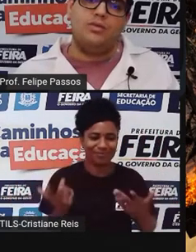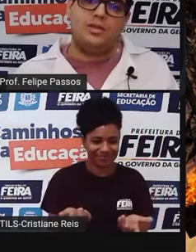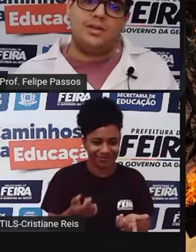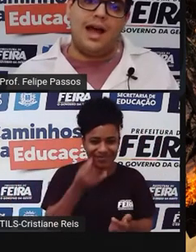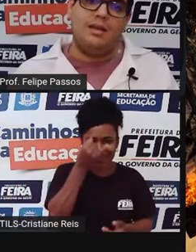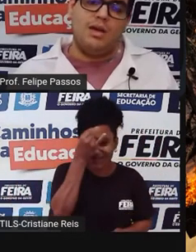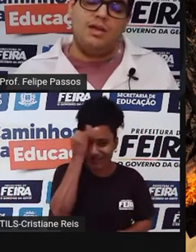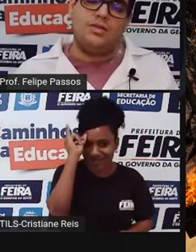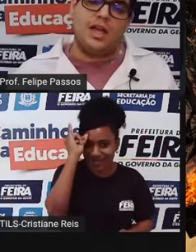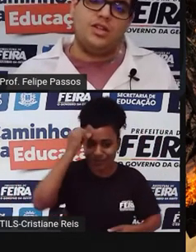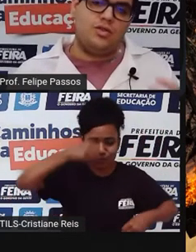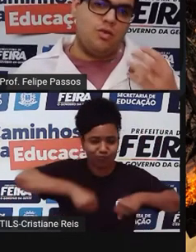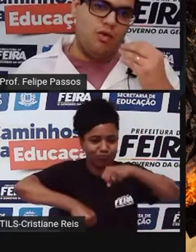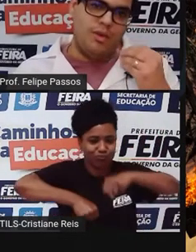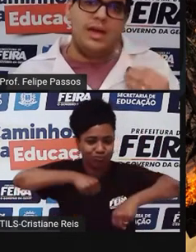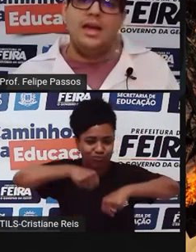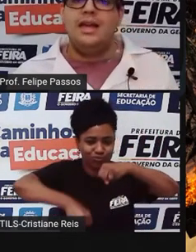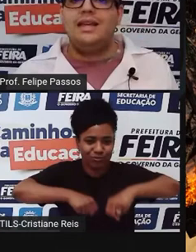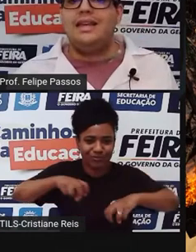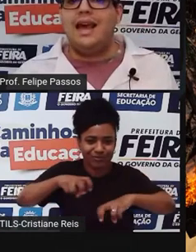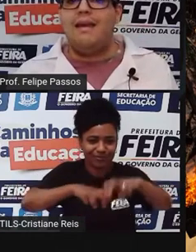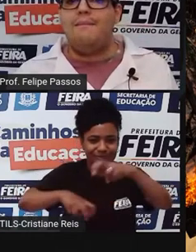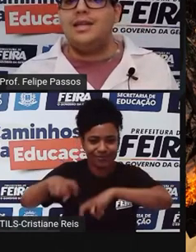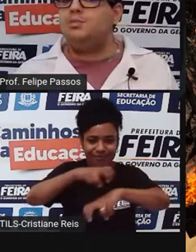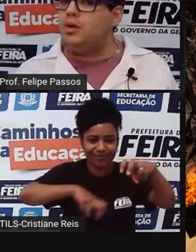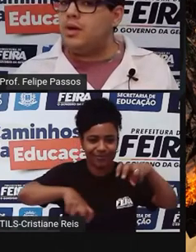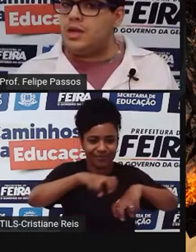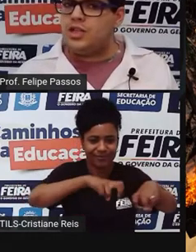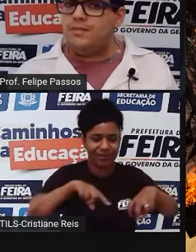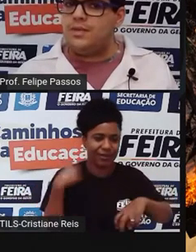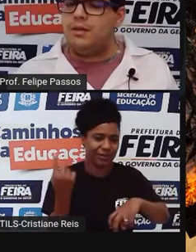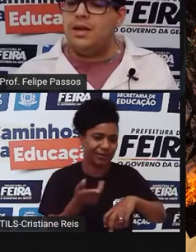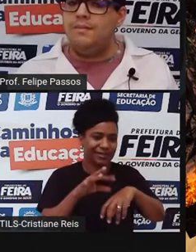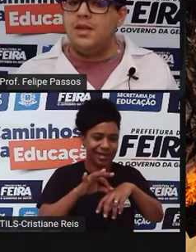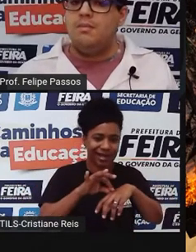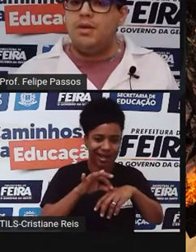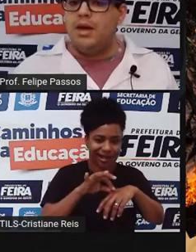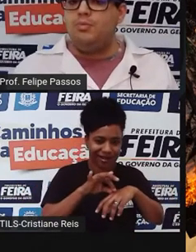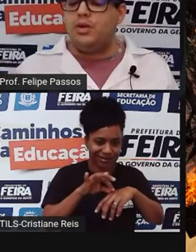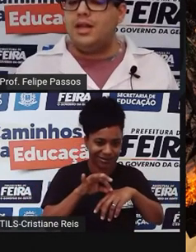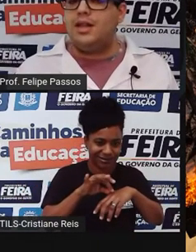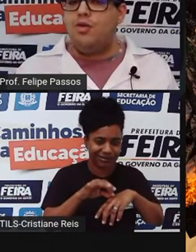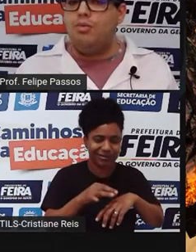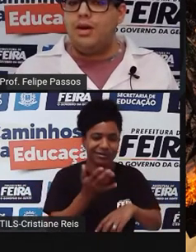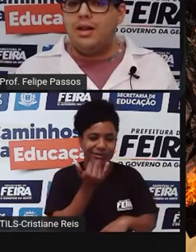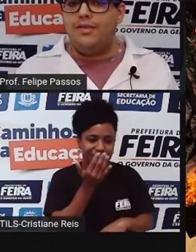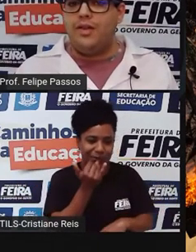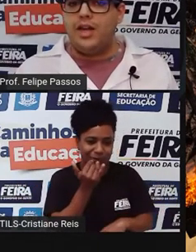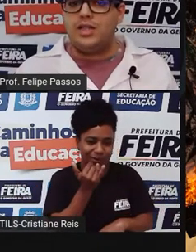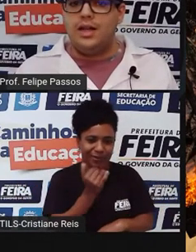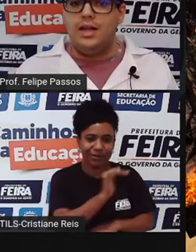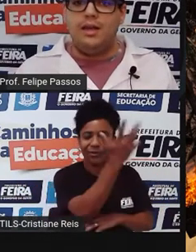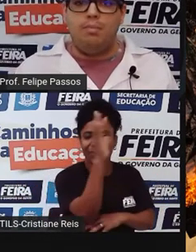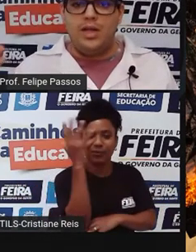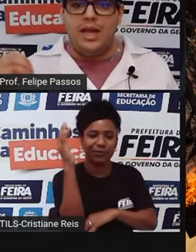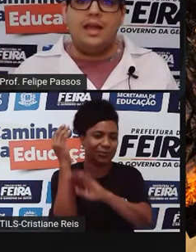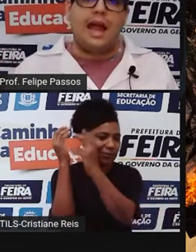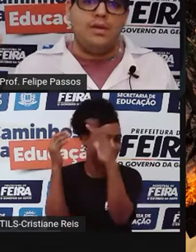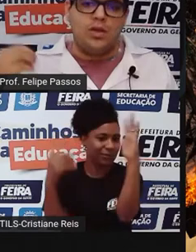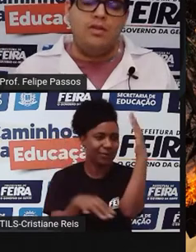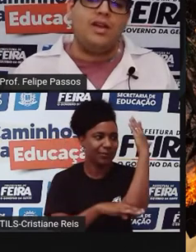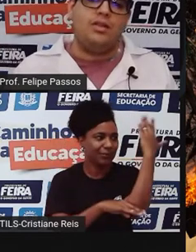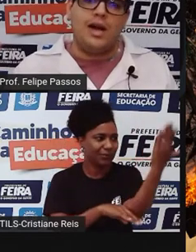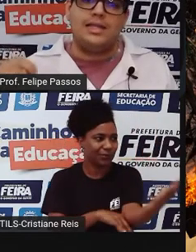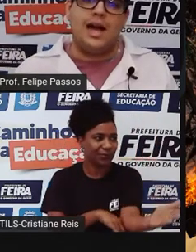é um dos alimentos que a gente come, que é mais poluente, sabia? Primeiro porque derrubou aquela floresta ali que poderia